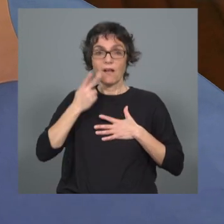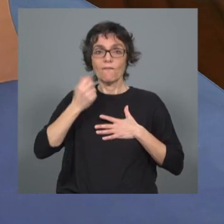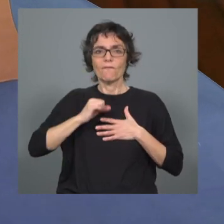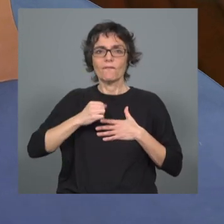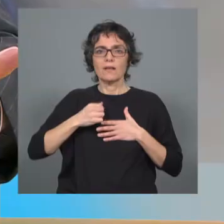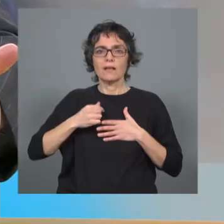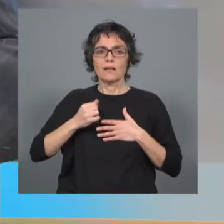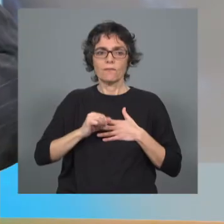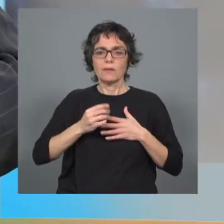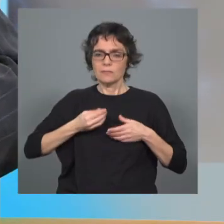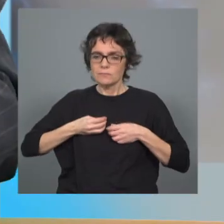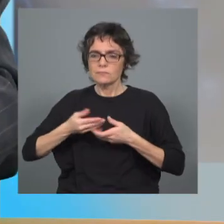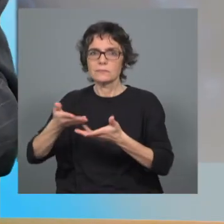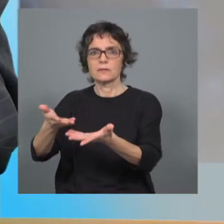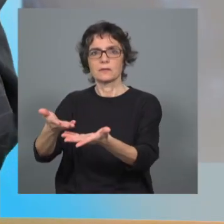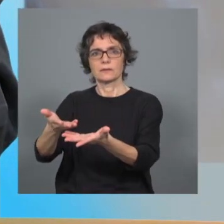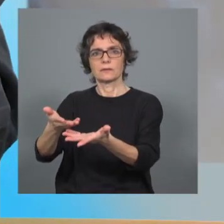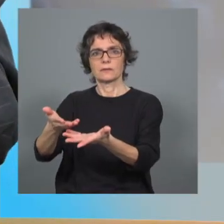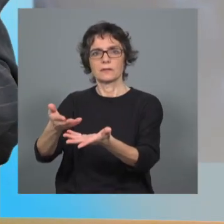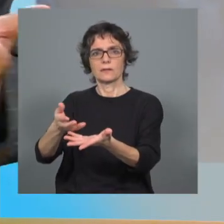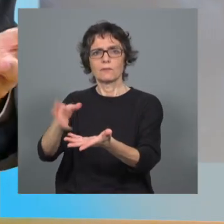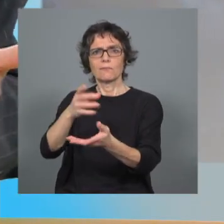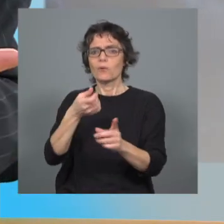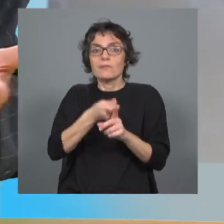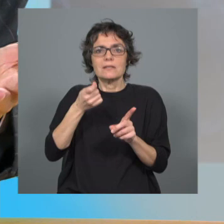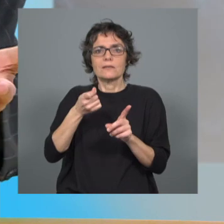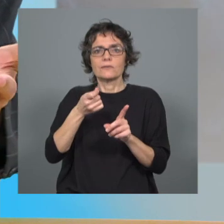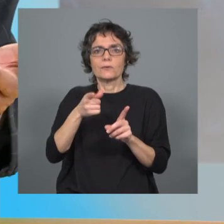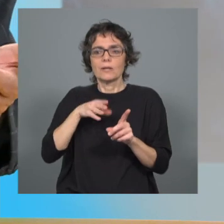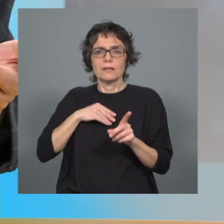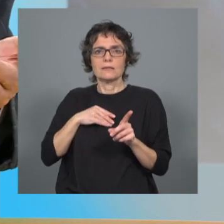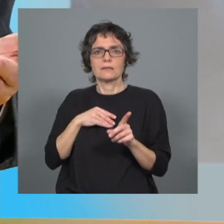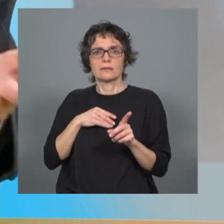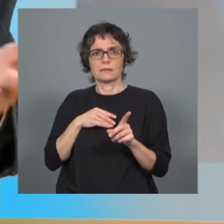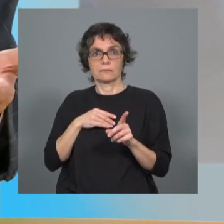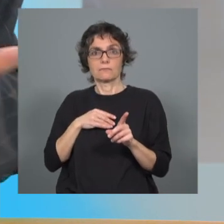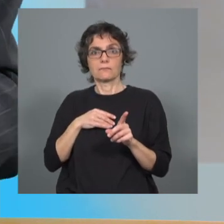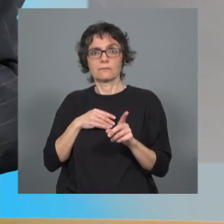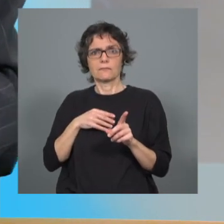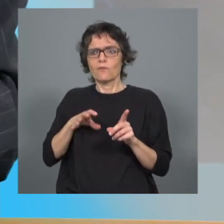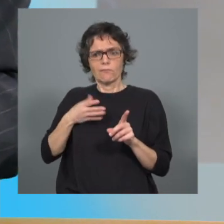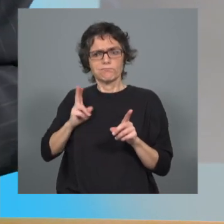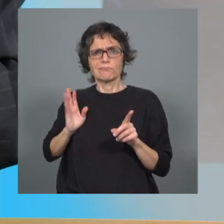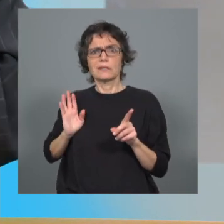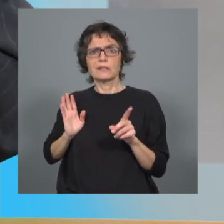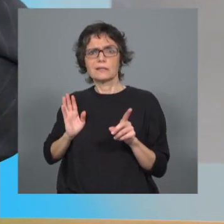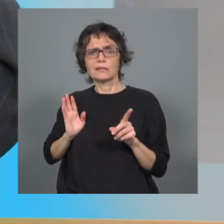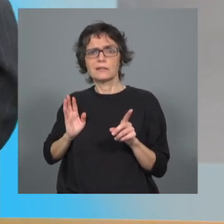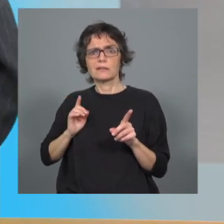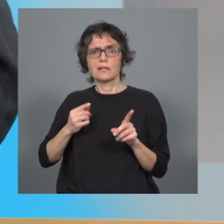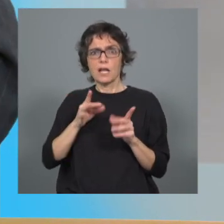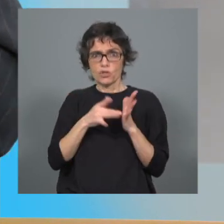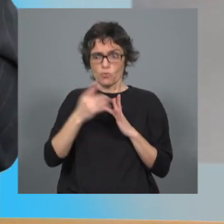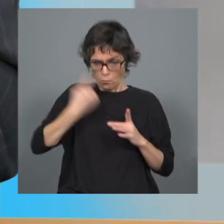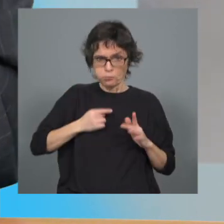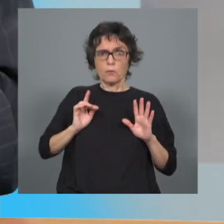desafio. E aceitou-o com toda a liberdade. Com toda a liberdade. Provavelmente, como qualquer